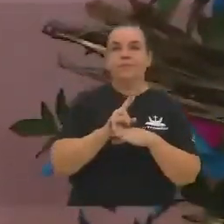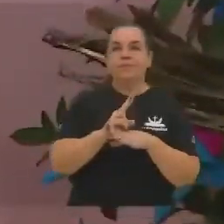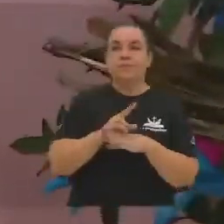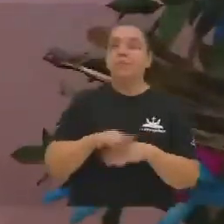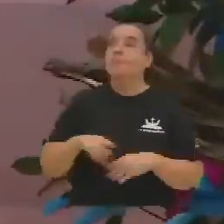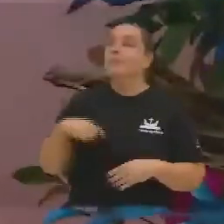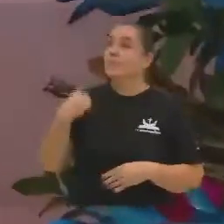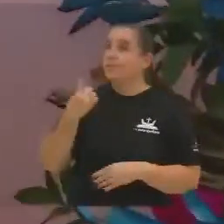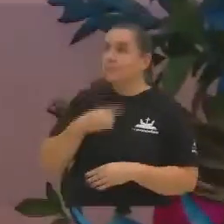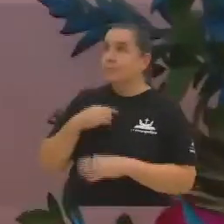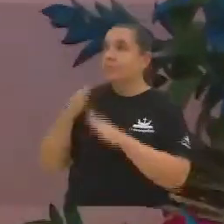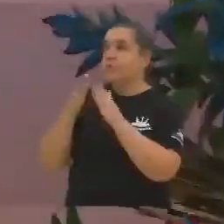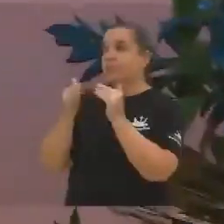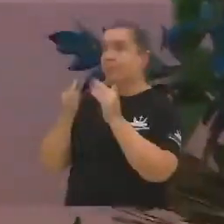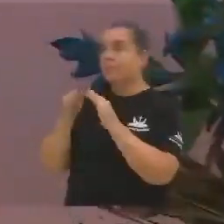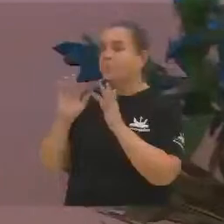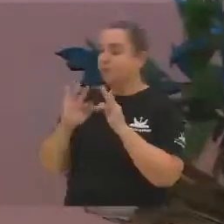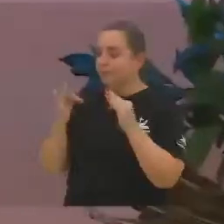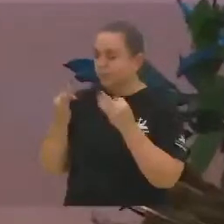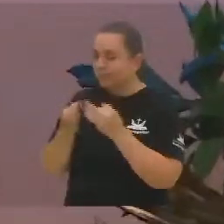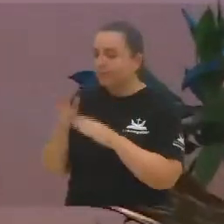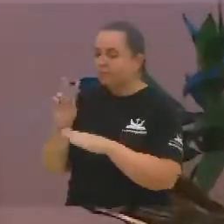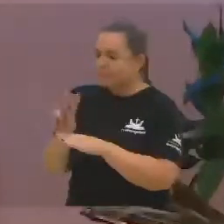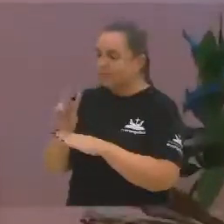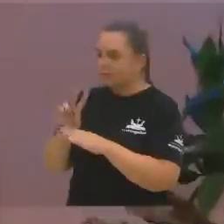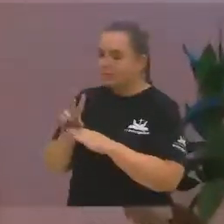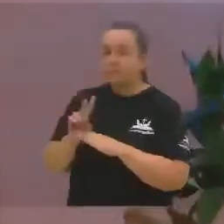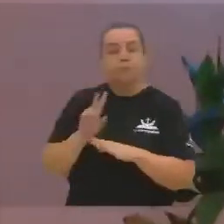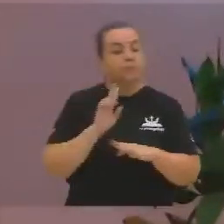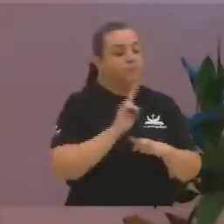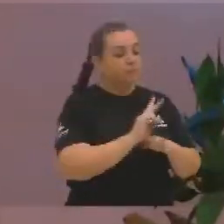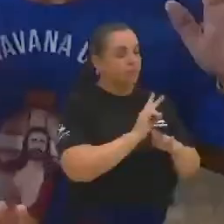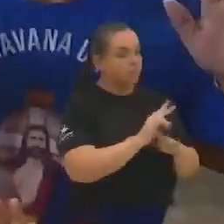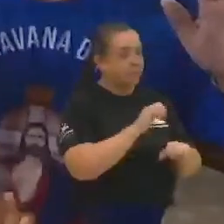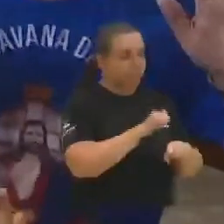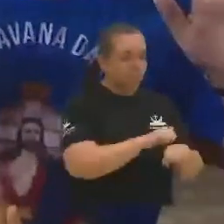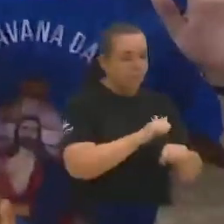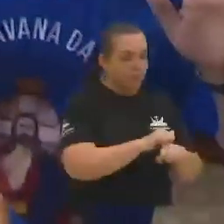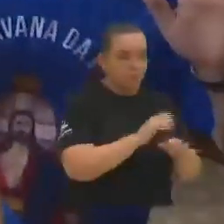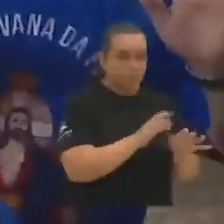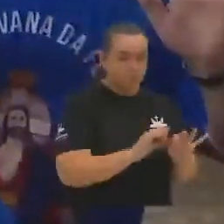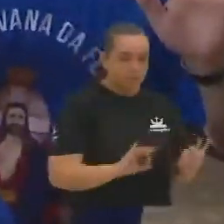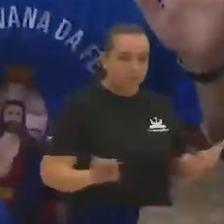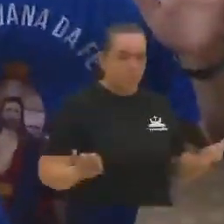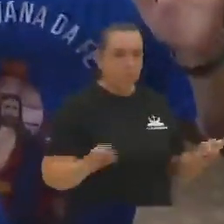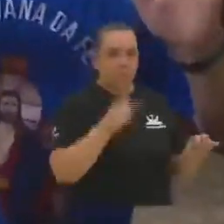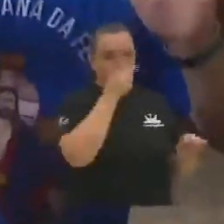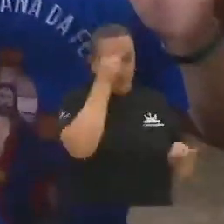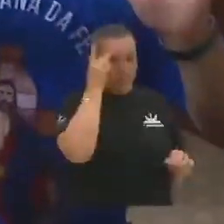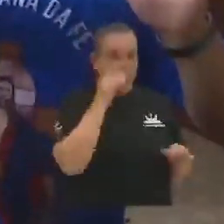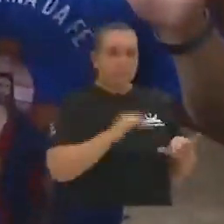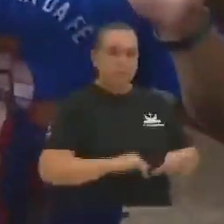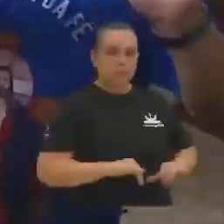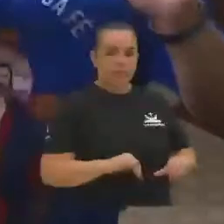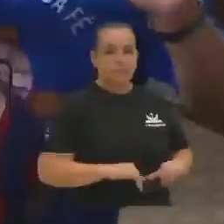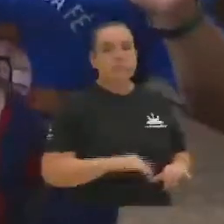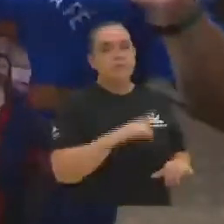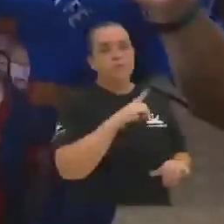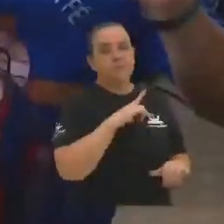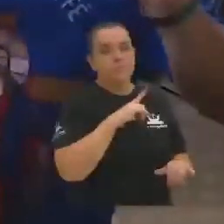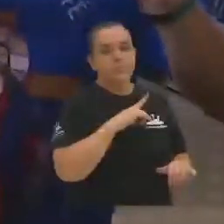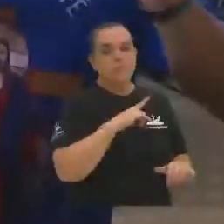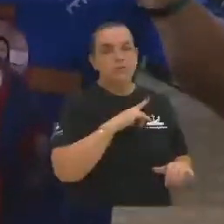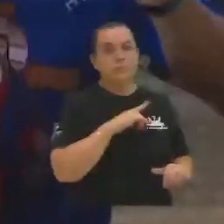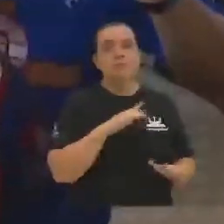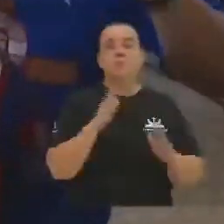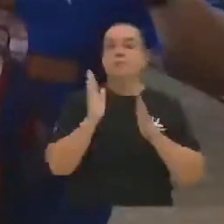Protege nossas famílias, cuida dos pobres, aflitos e sofredores,